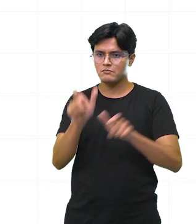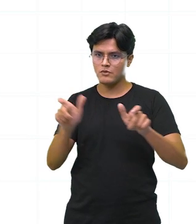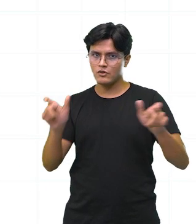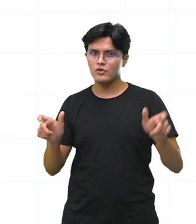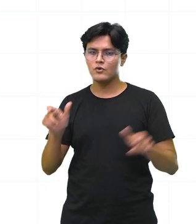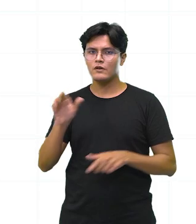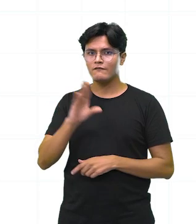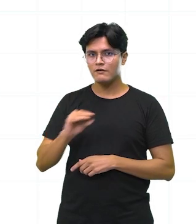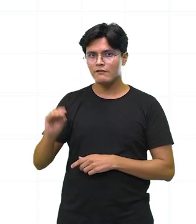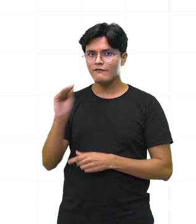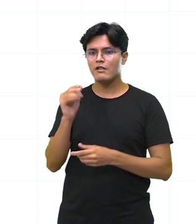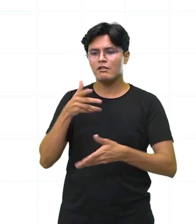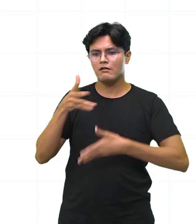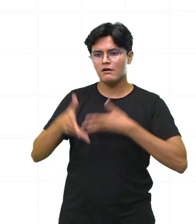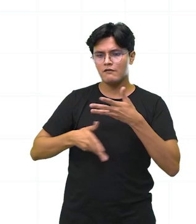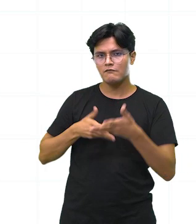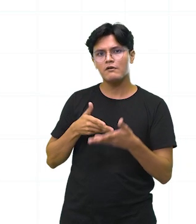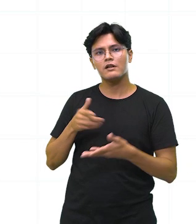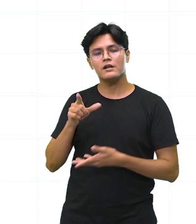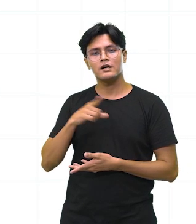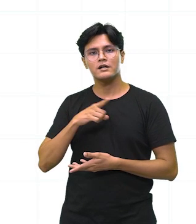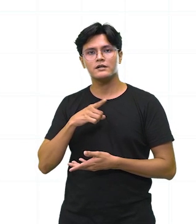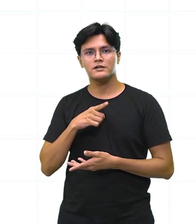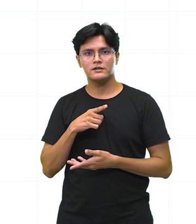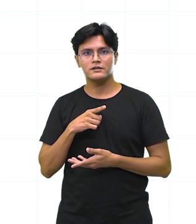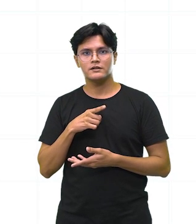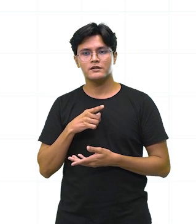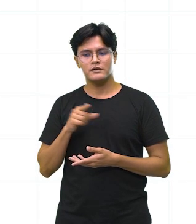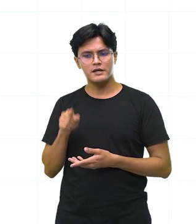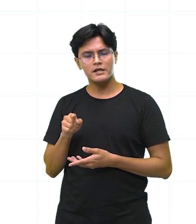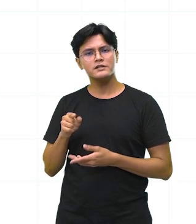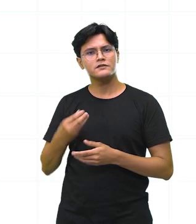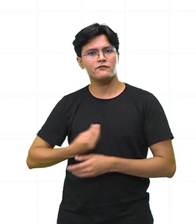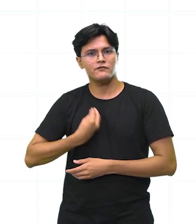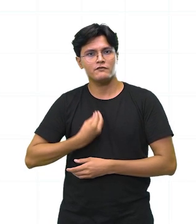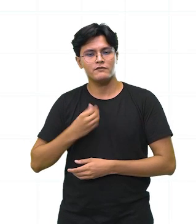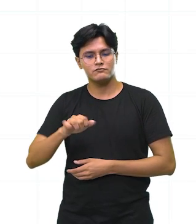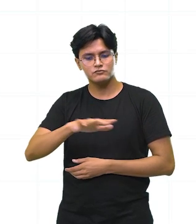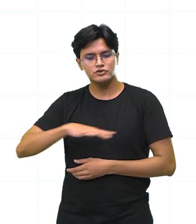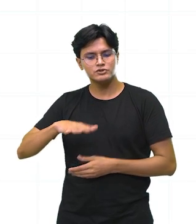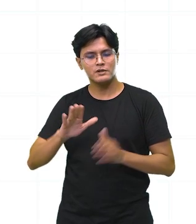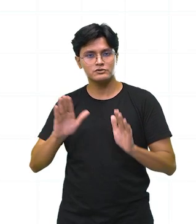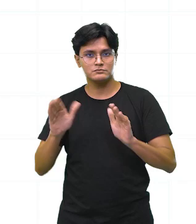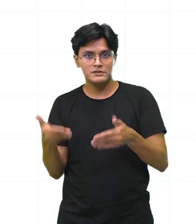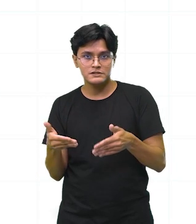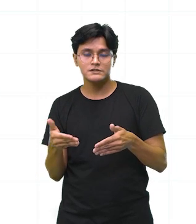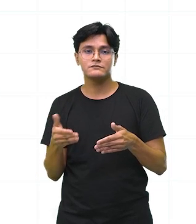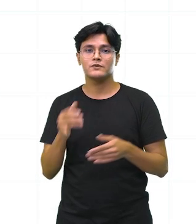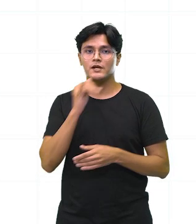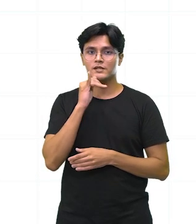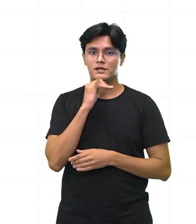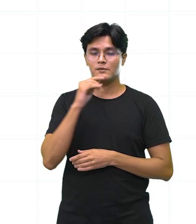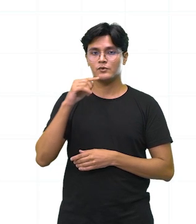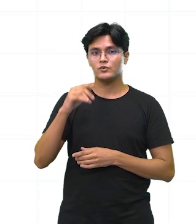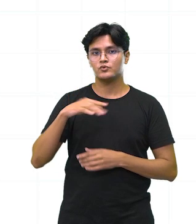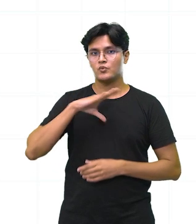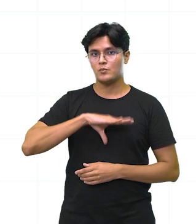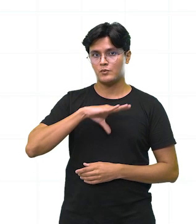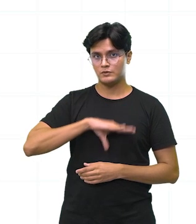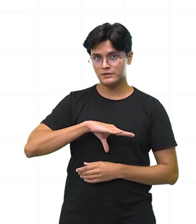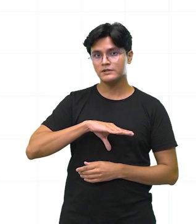natural estão localizados num determinado espaço geográfico no caso do português podemos dizer que